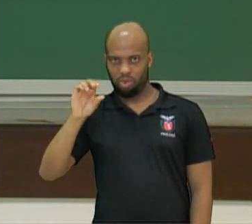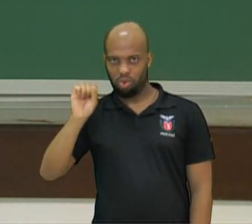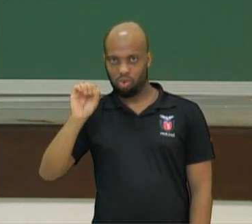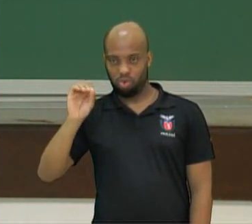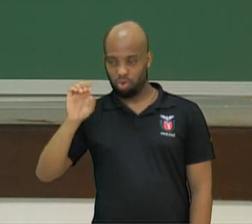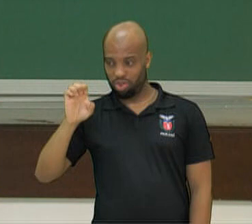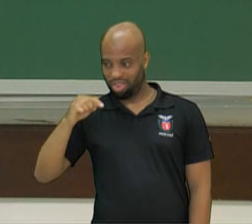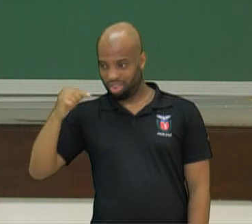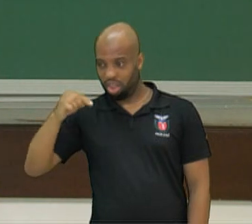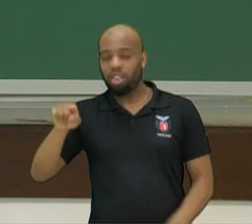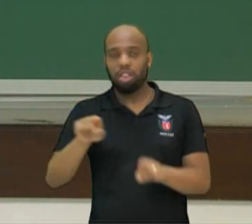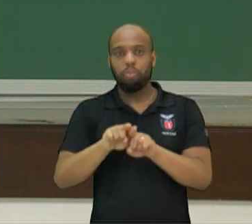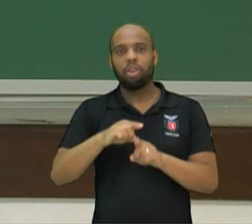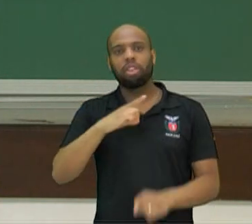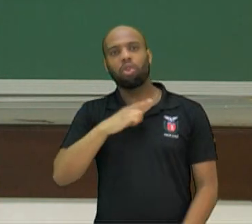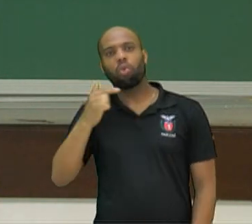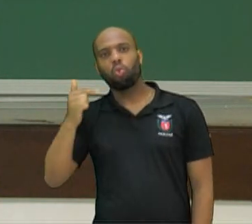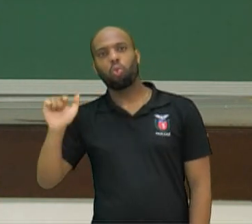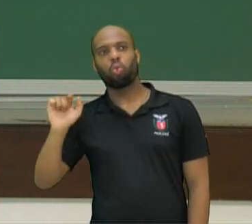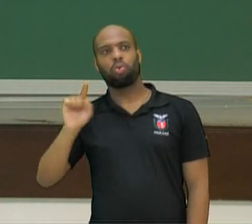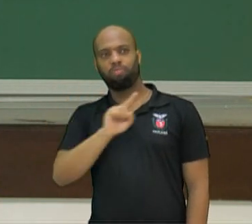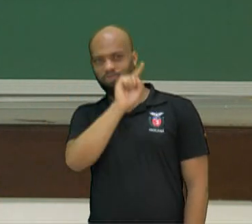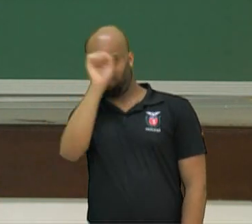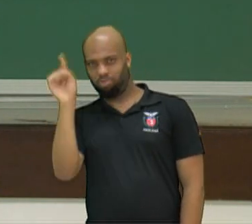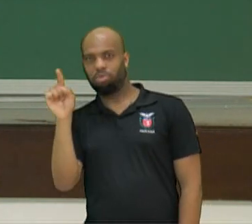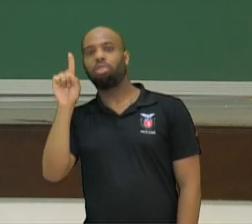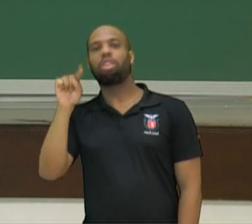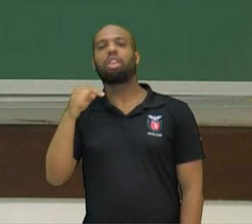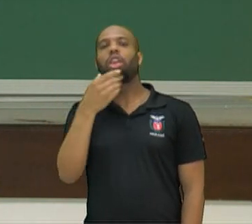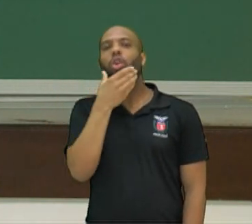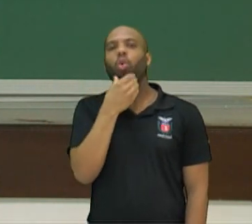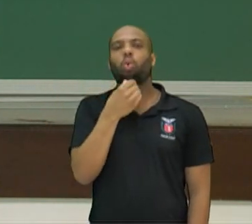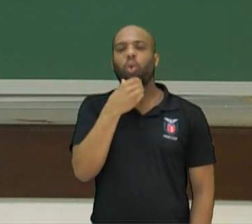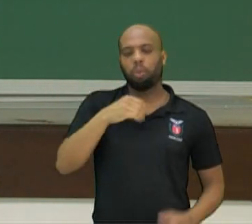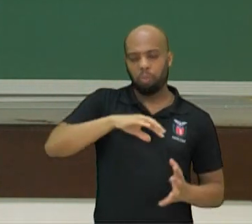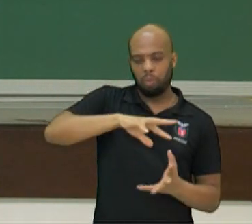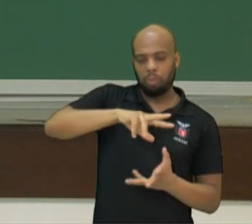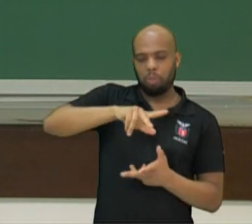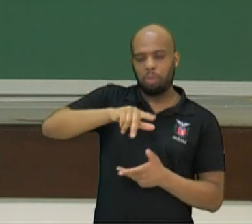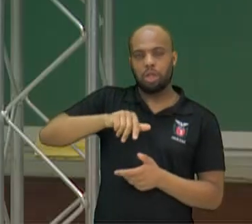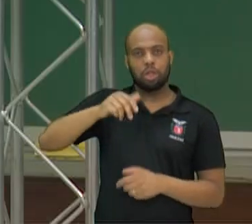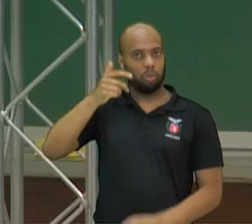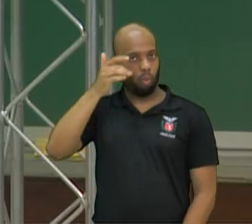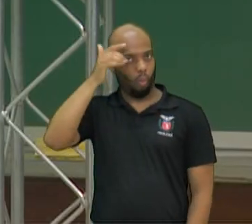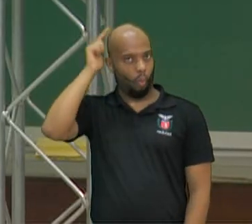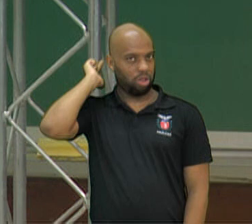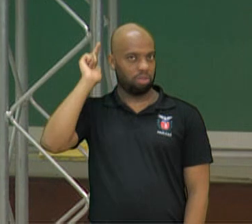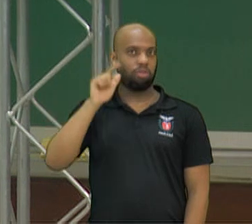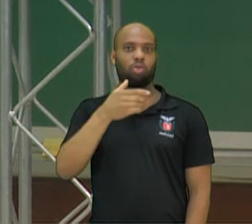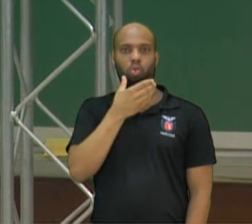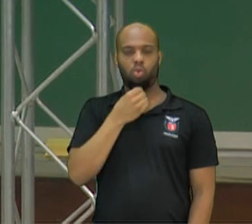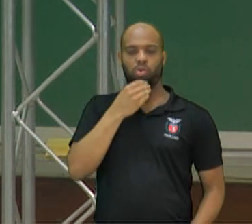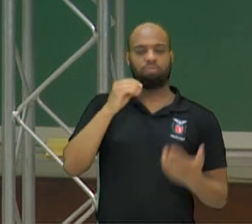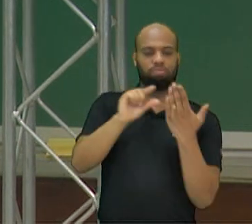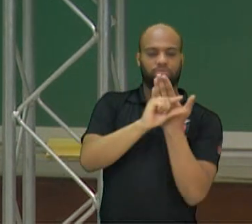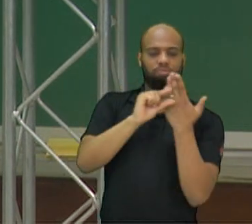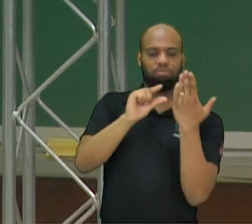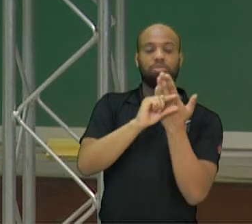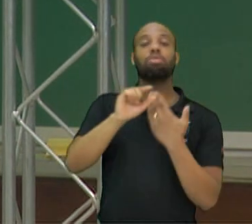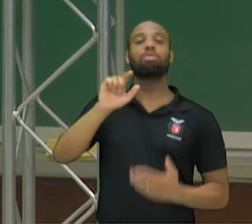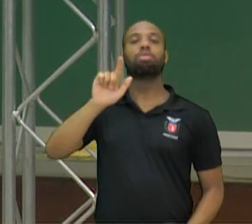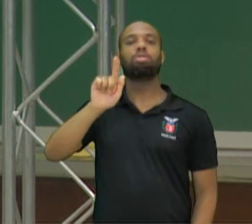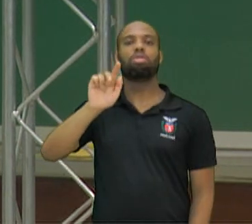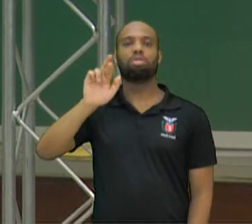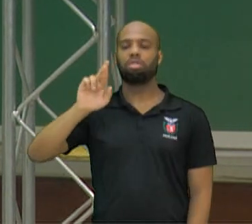dos Meninos Pelados, que foi escrito por quem? Graciliano Ramos. Então, nós temos